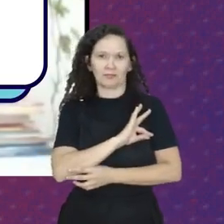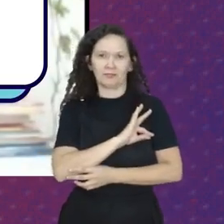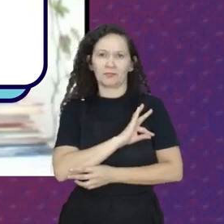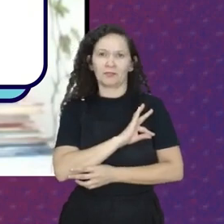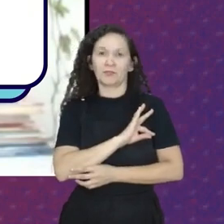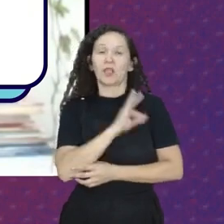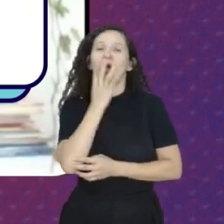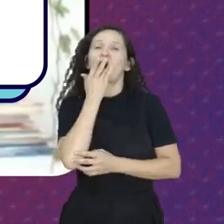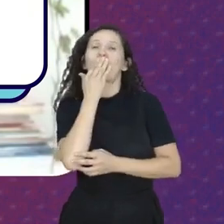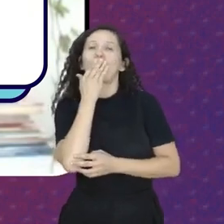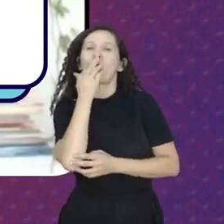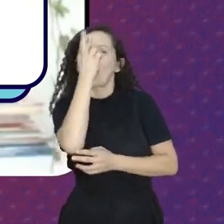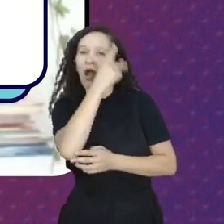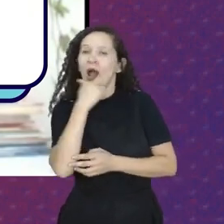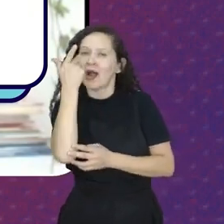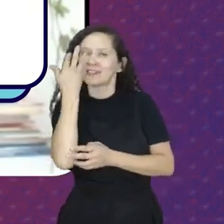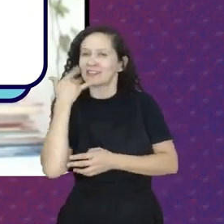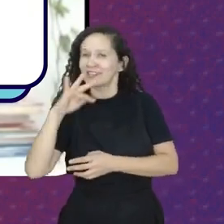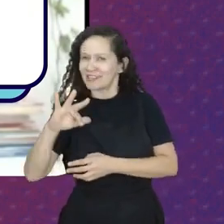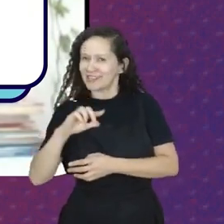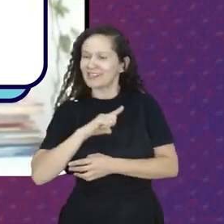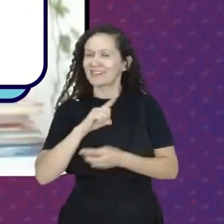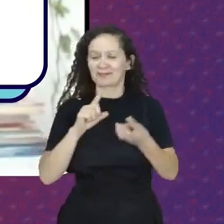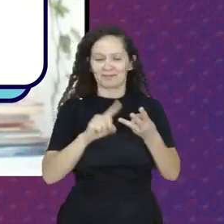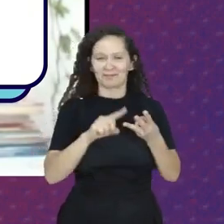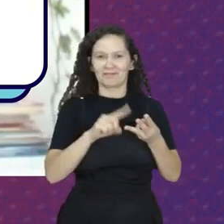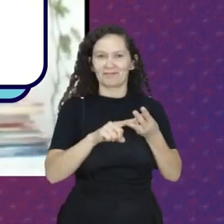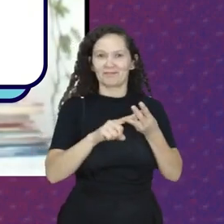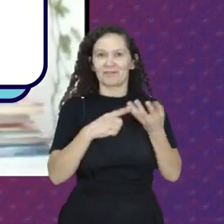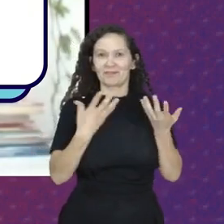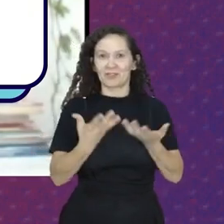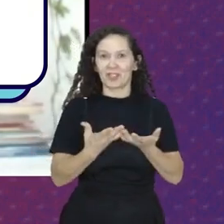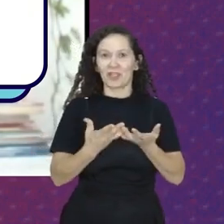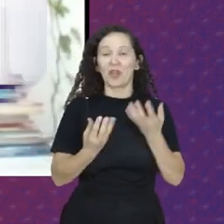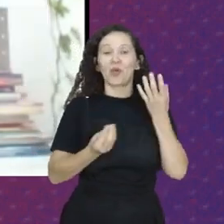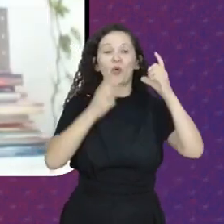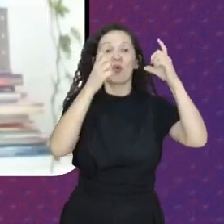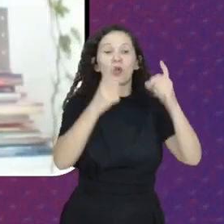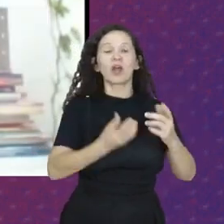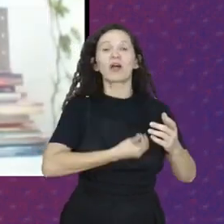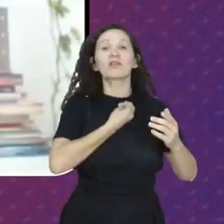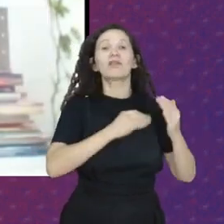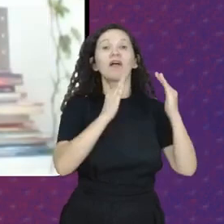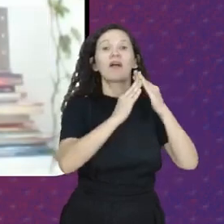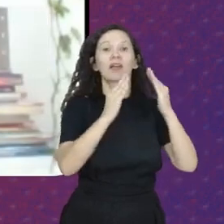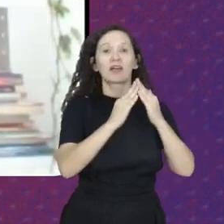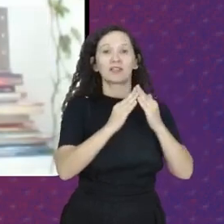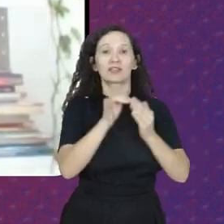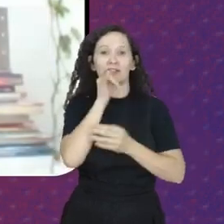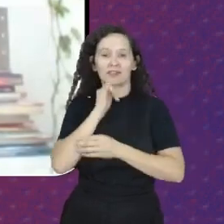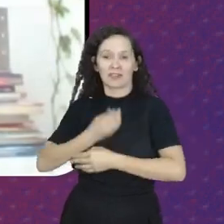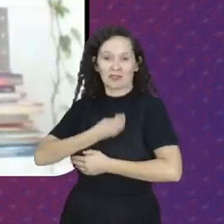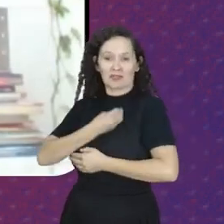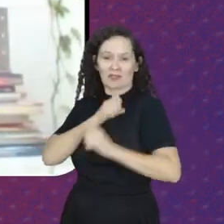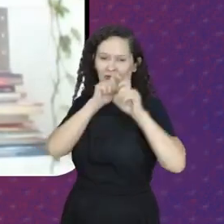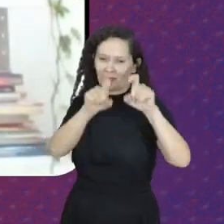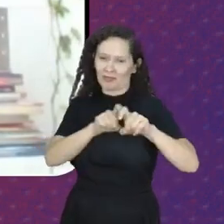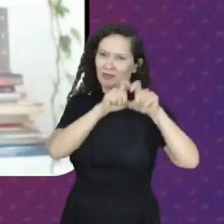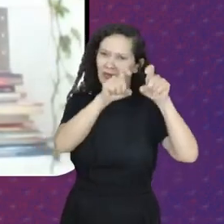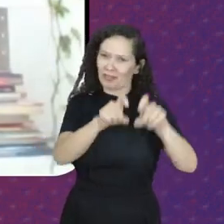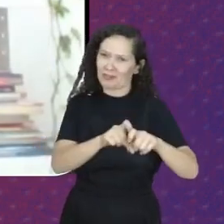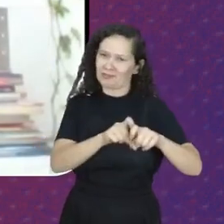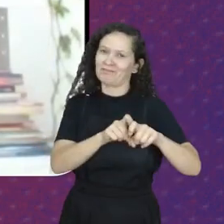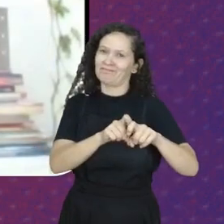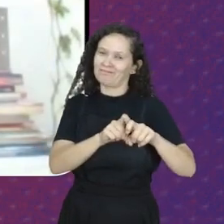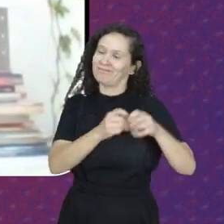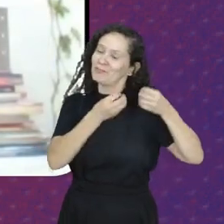cor, raça, cor das crianças, ao local de habitação. Por exemplo, se a criança vive no meio rural, então ela está